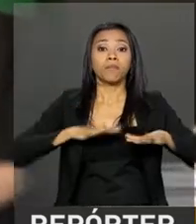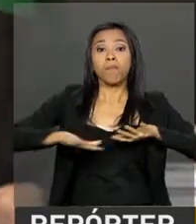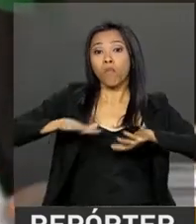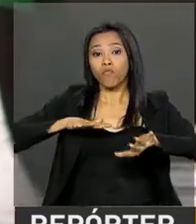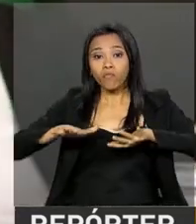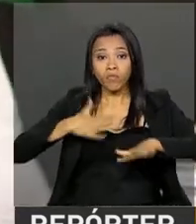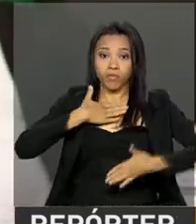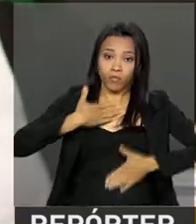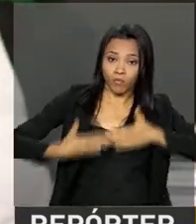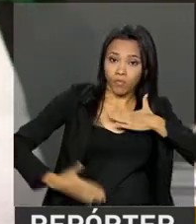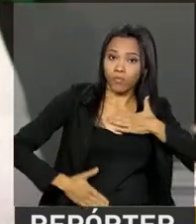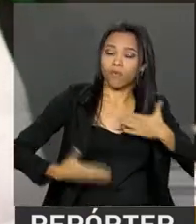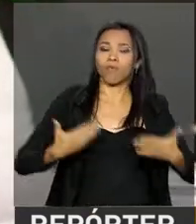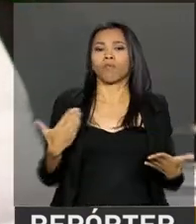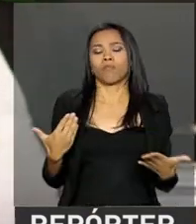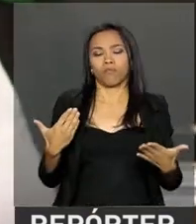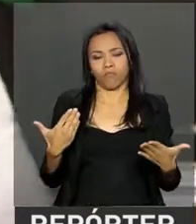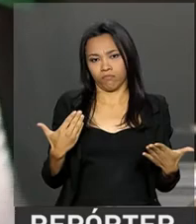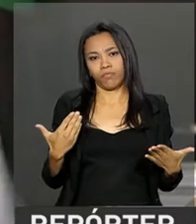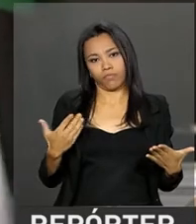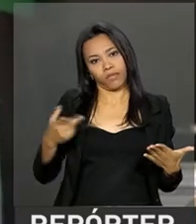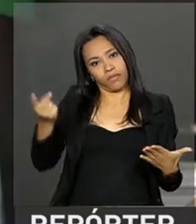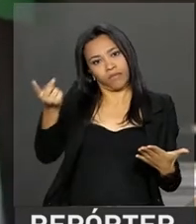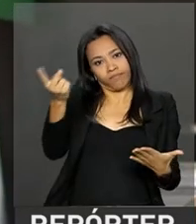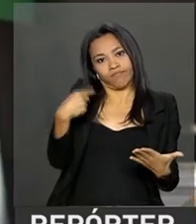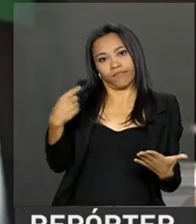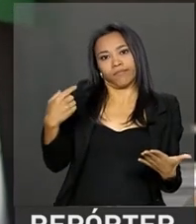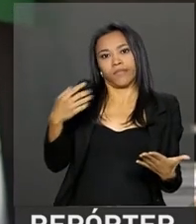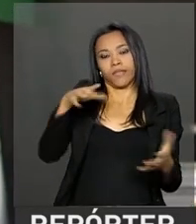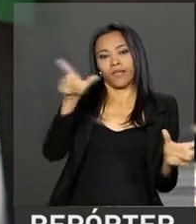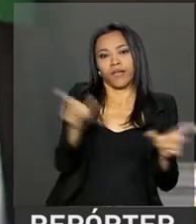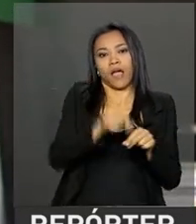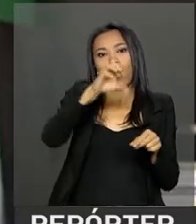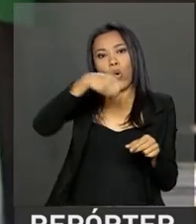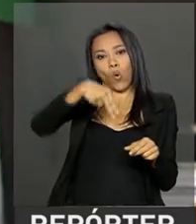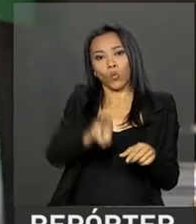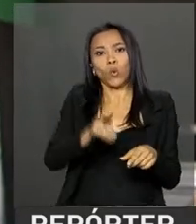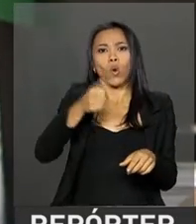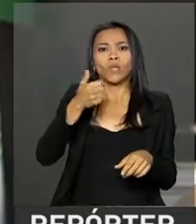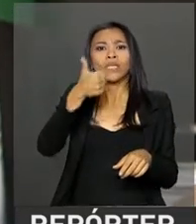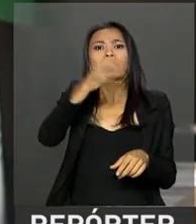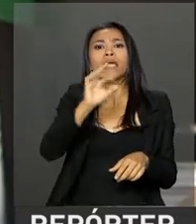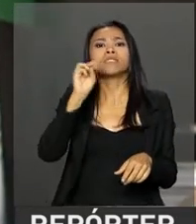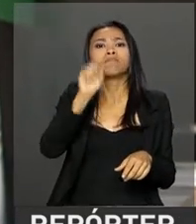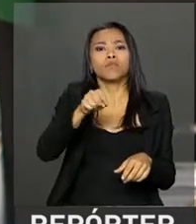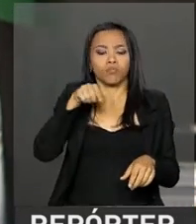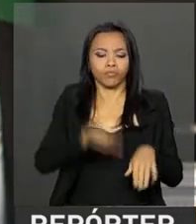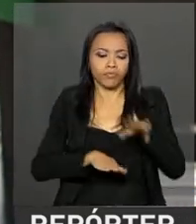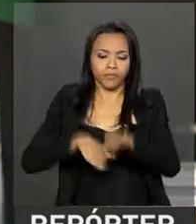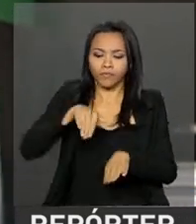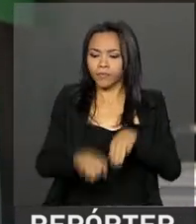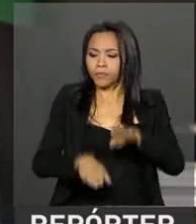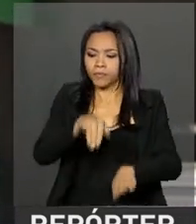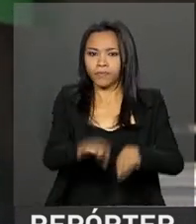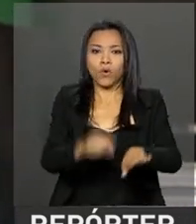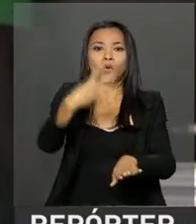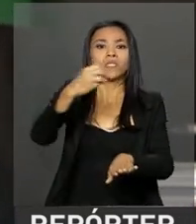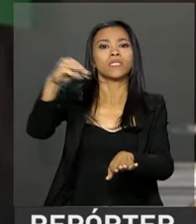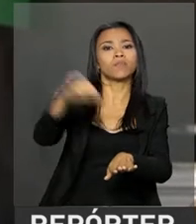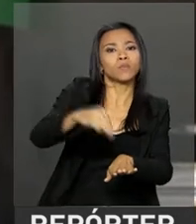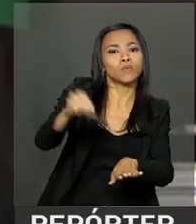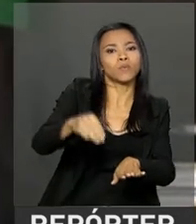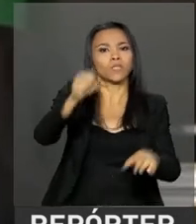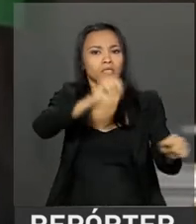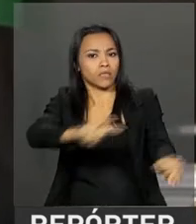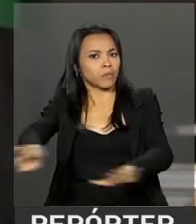nosso corpo precisa, determinado pela Organização Mundial da Saúde, ou 10 mil passos por dia, ou 30 minutos aí de atividade na semana,